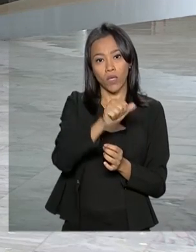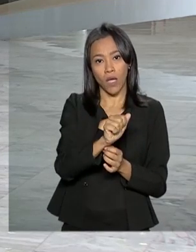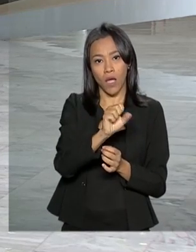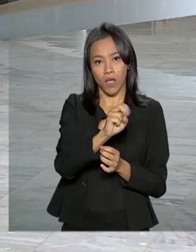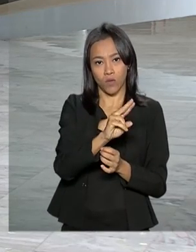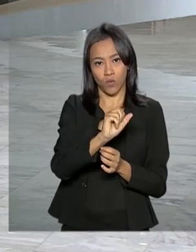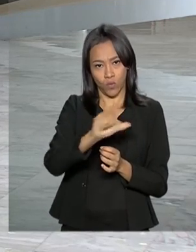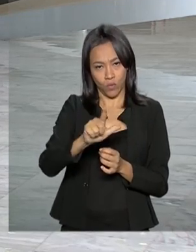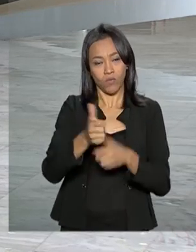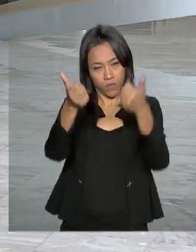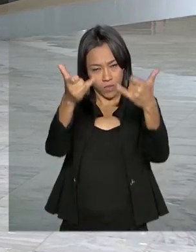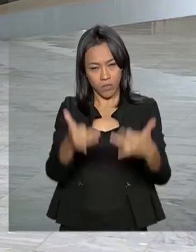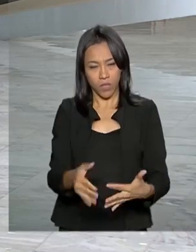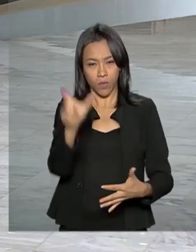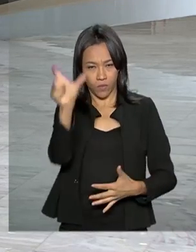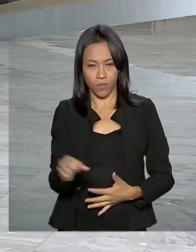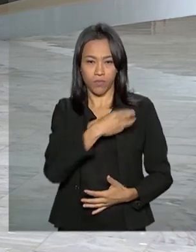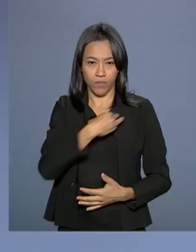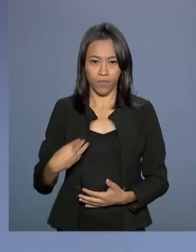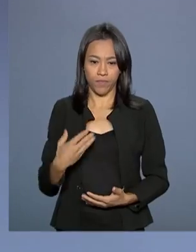Ernesto Araújo. Vamos ver.